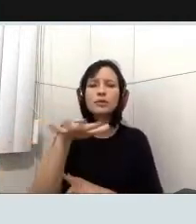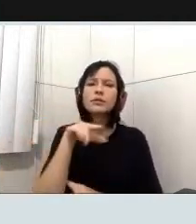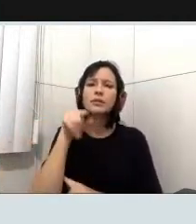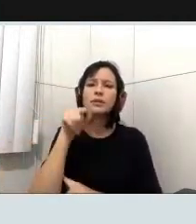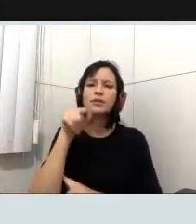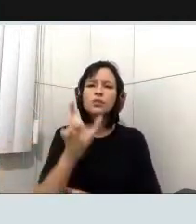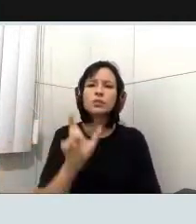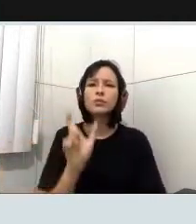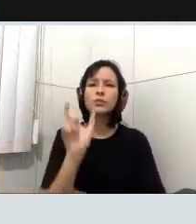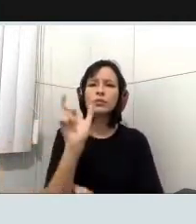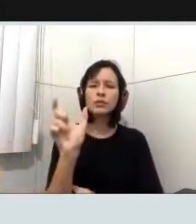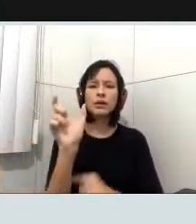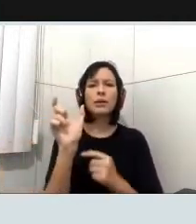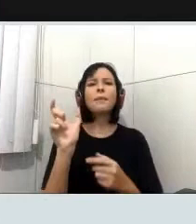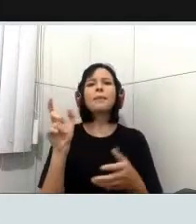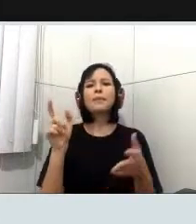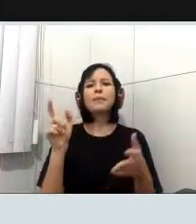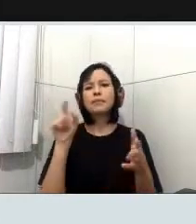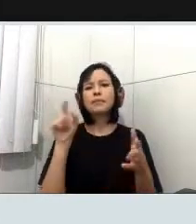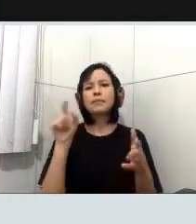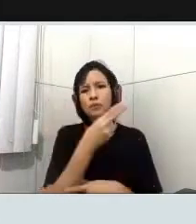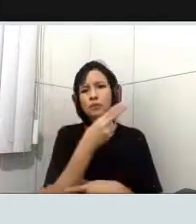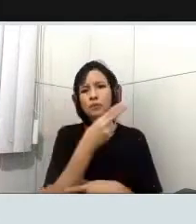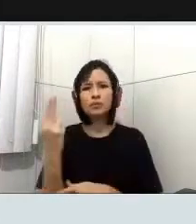geometria, como está escrito aí,